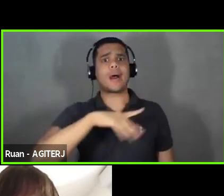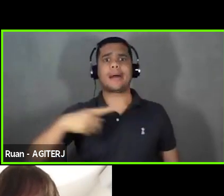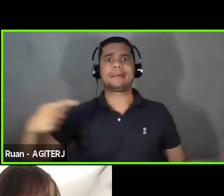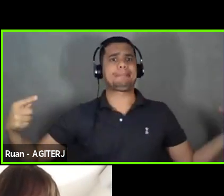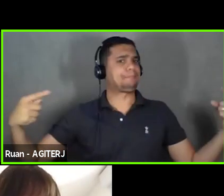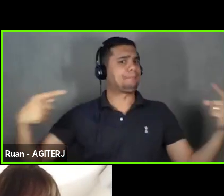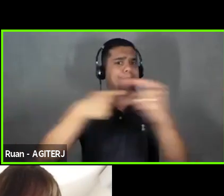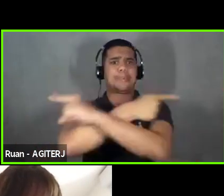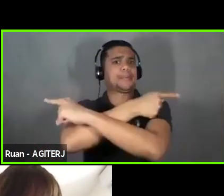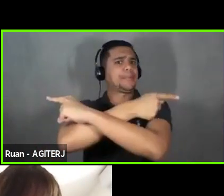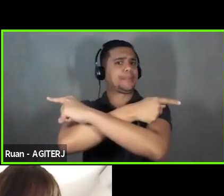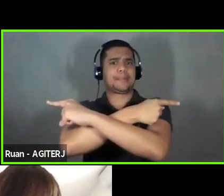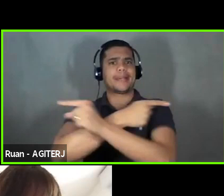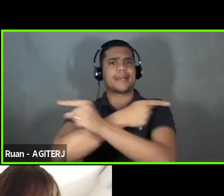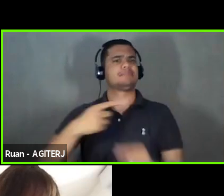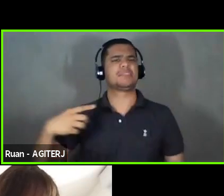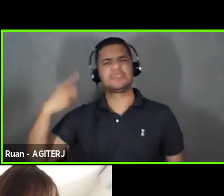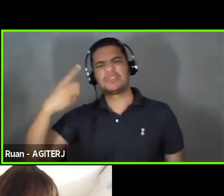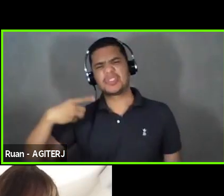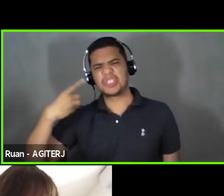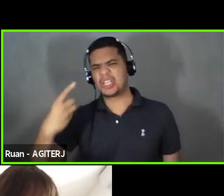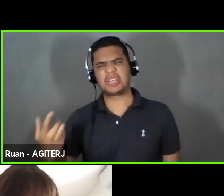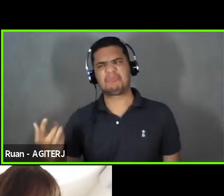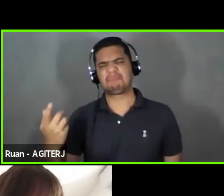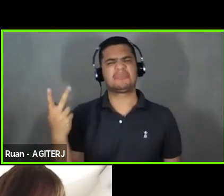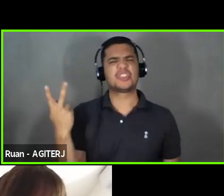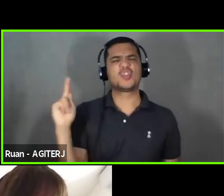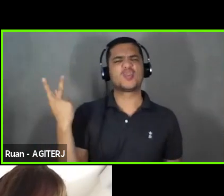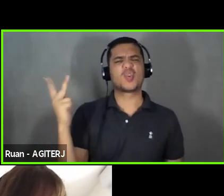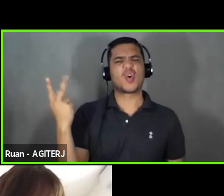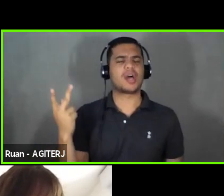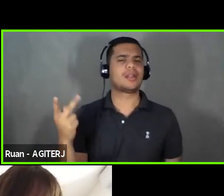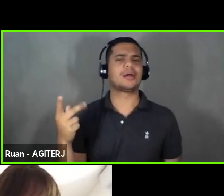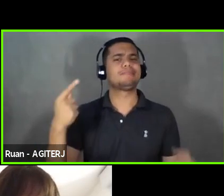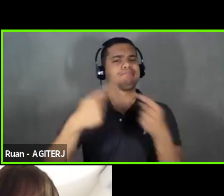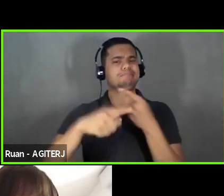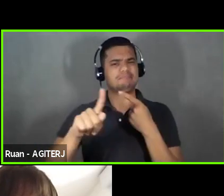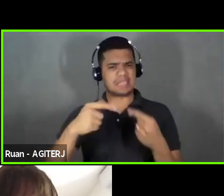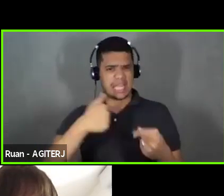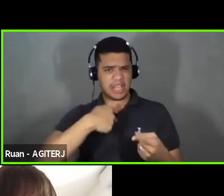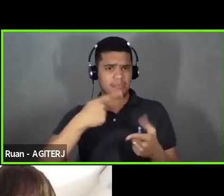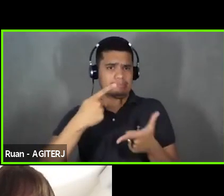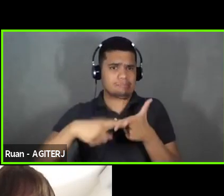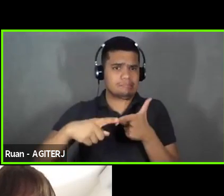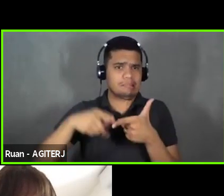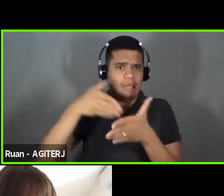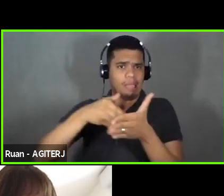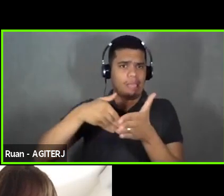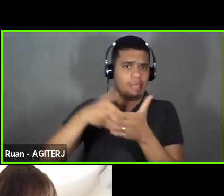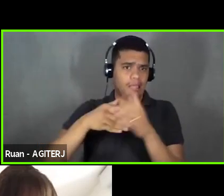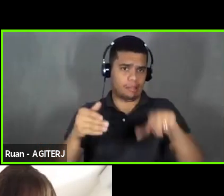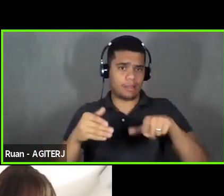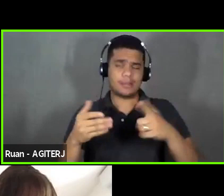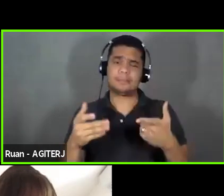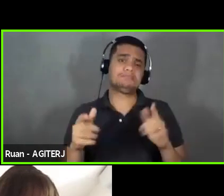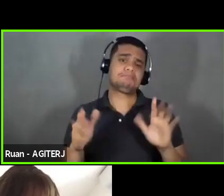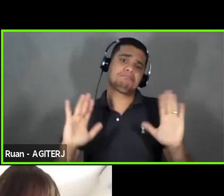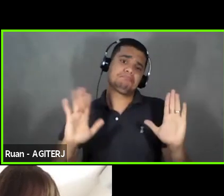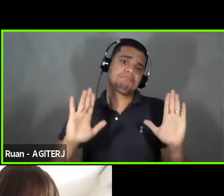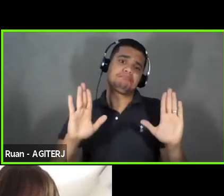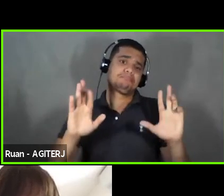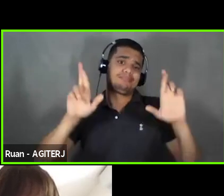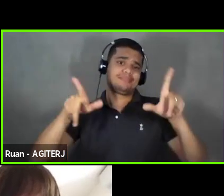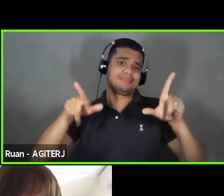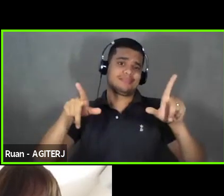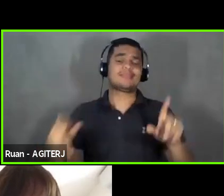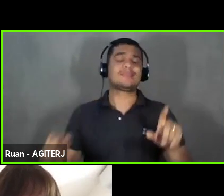ver, se eu não me engano era direito ou história. Isso não é uma limitação, e, enfim. E a gente acha muito pelo